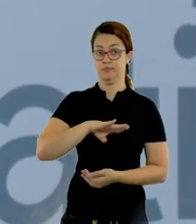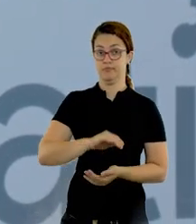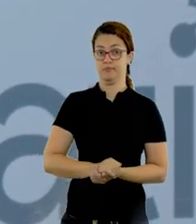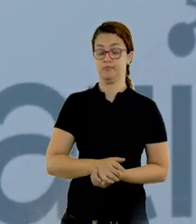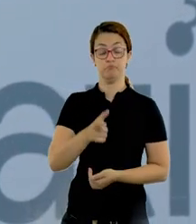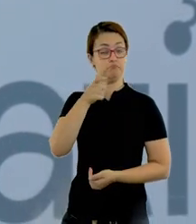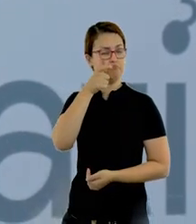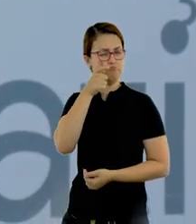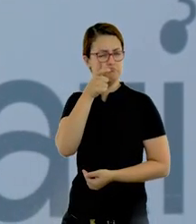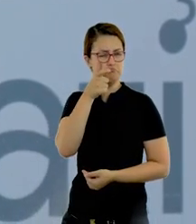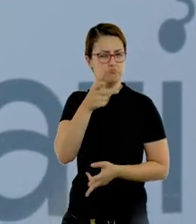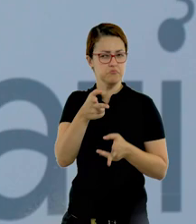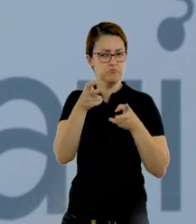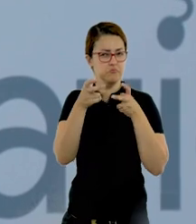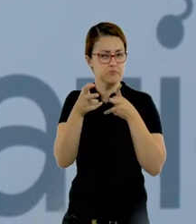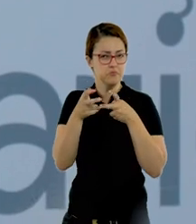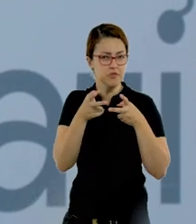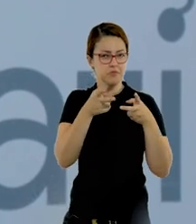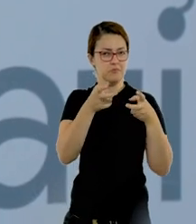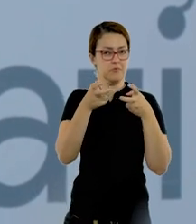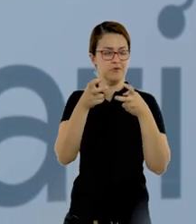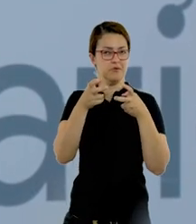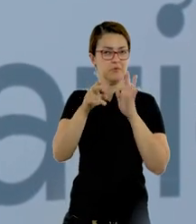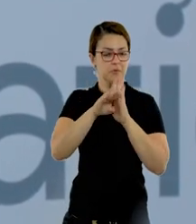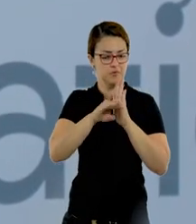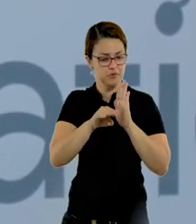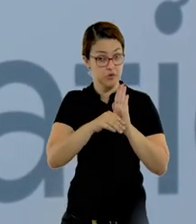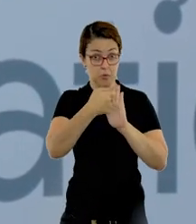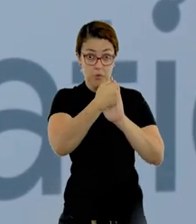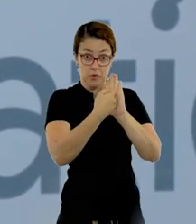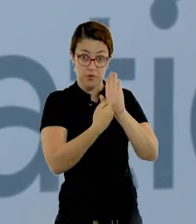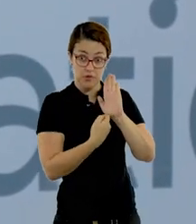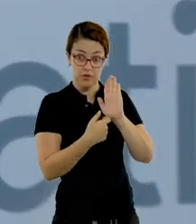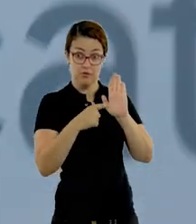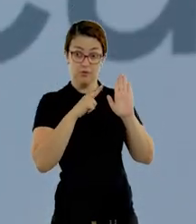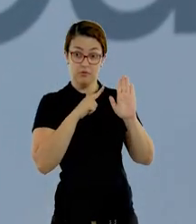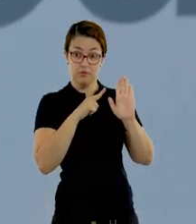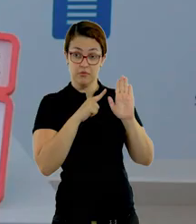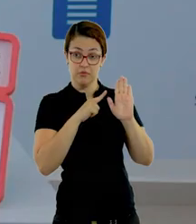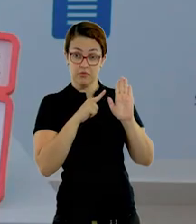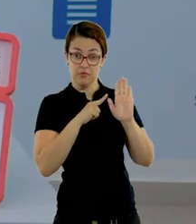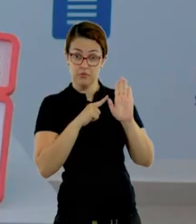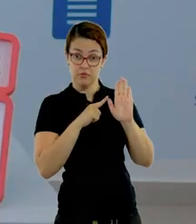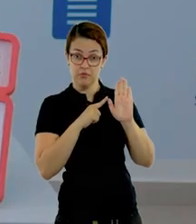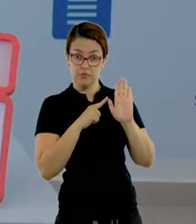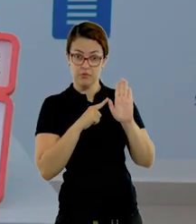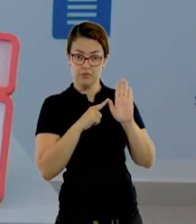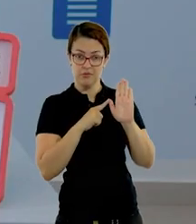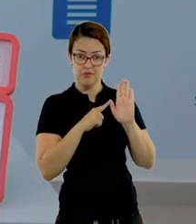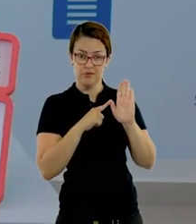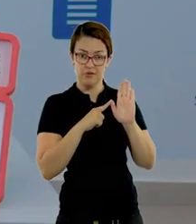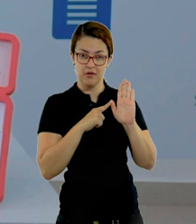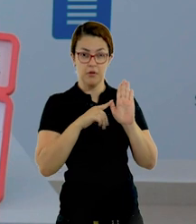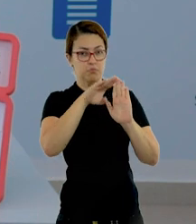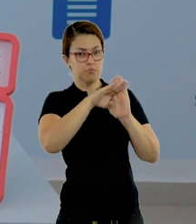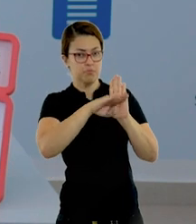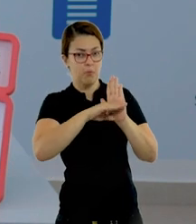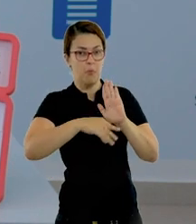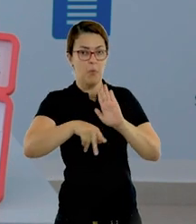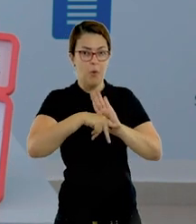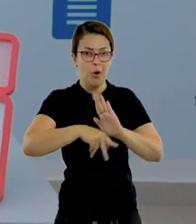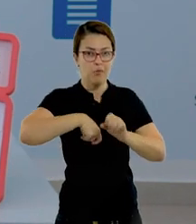vão observar na rotina semanal um texto onde ele contém tanto os ingredientes de uma